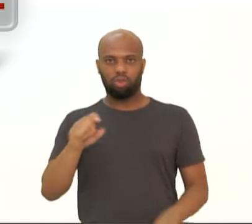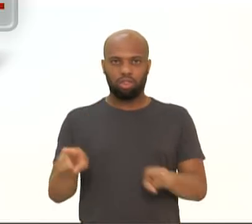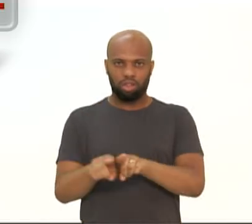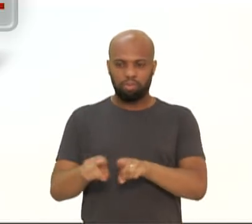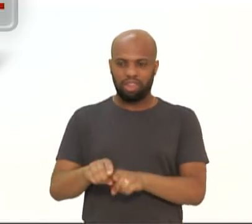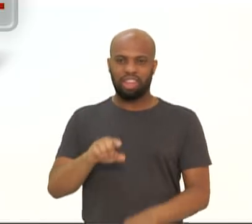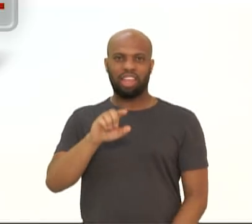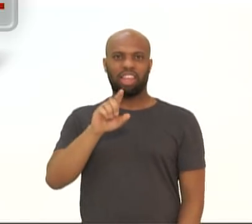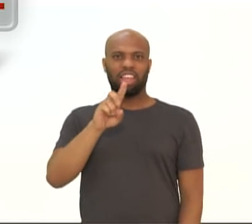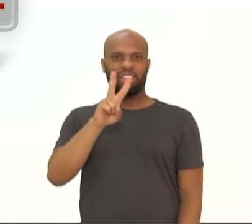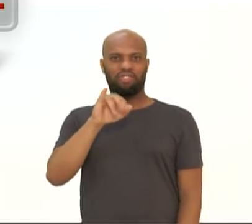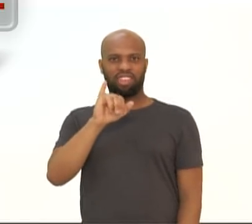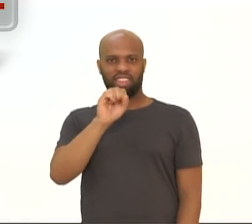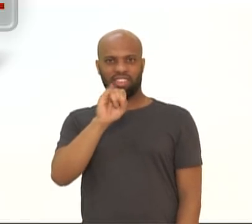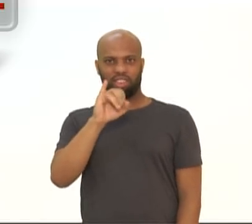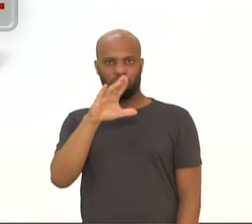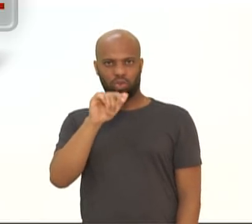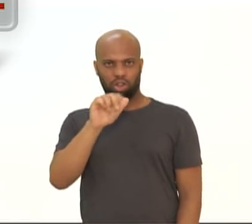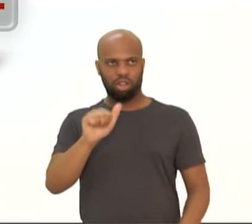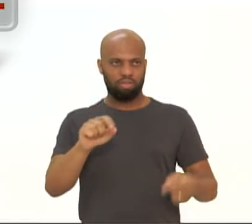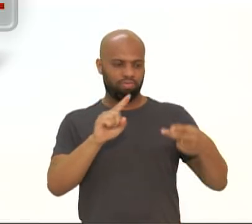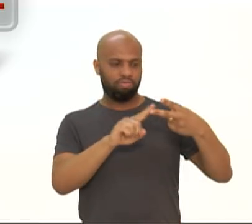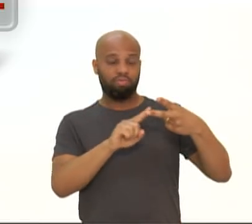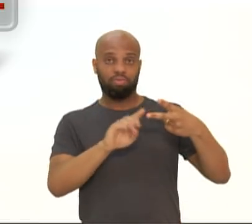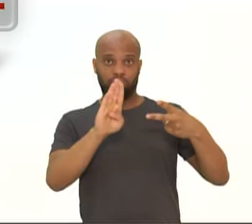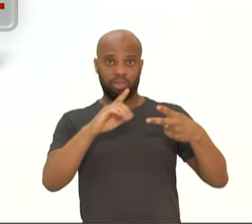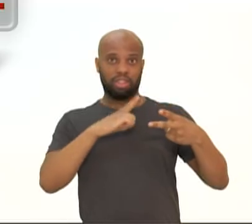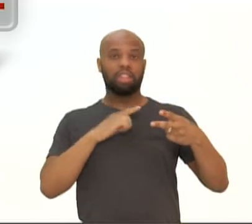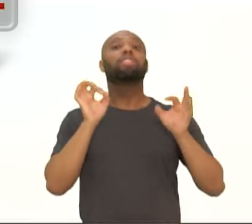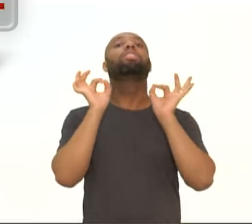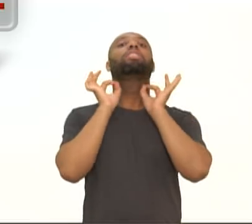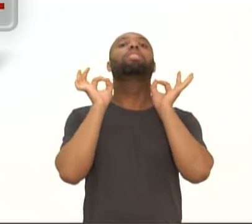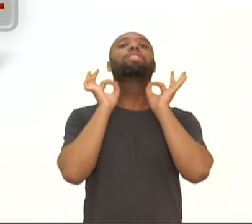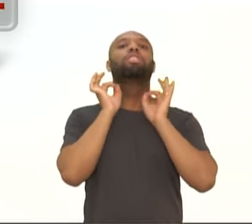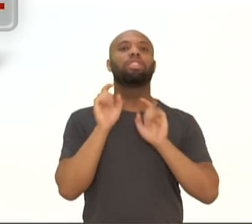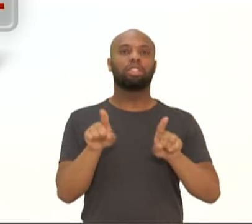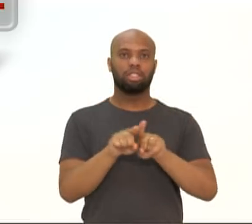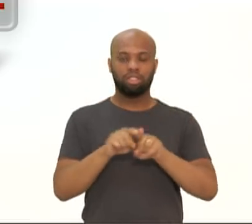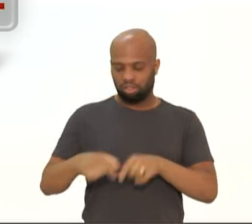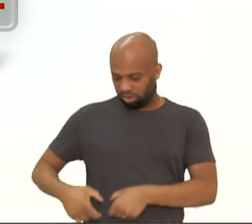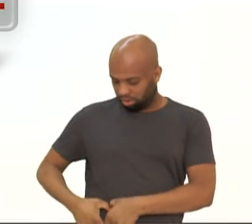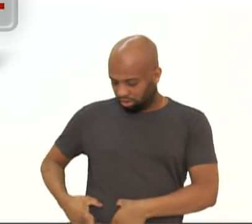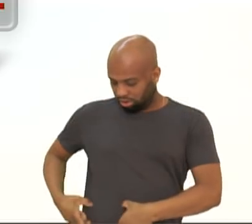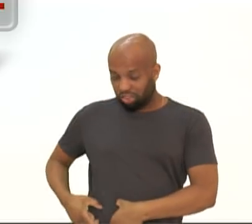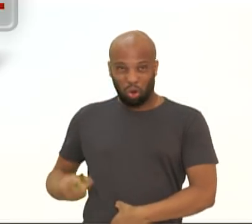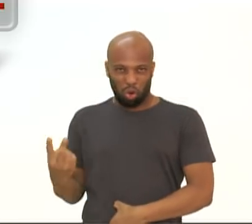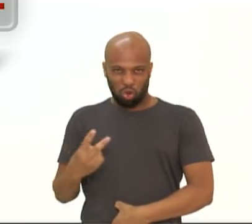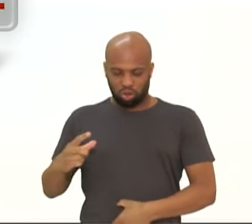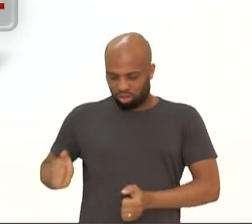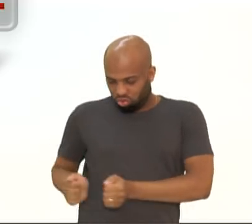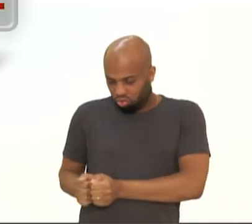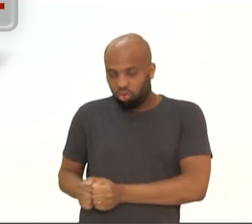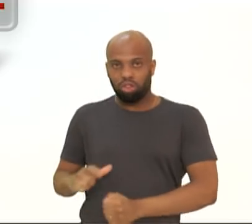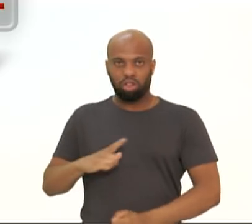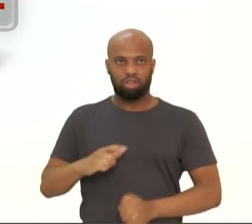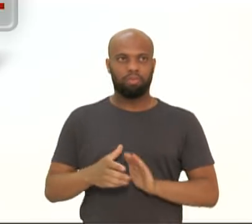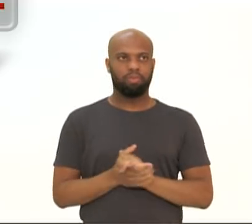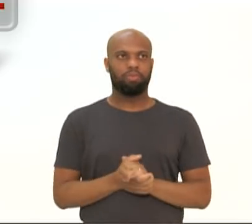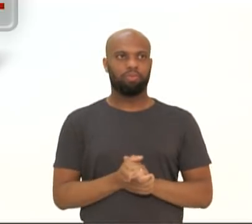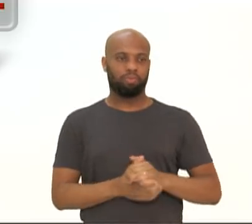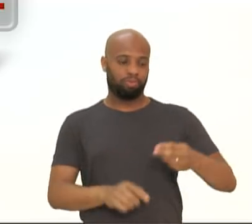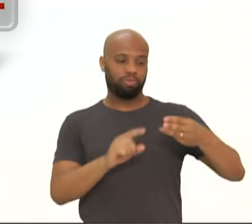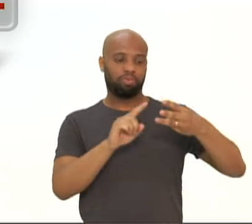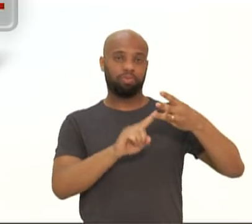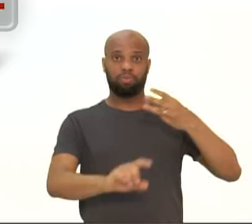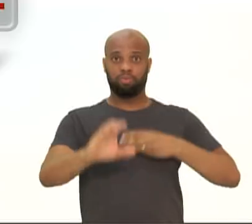A alternativa B: as glândulas salivares, o pâncreas e o fígado. A